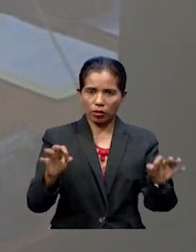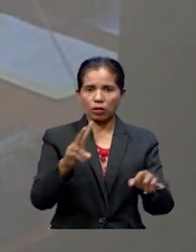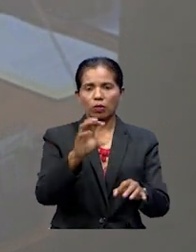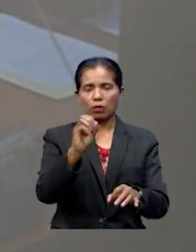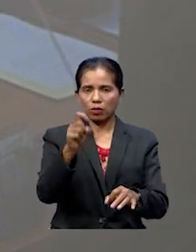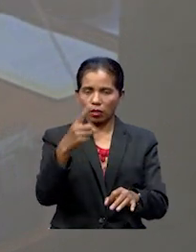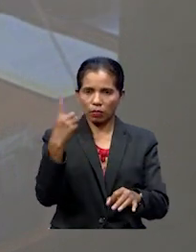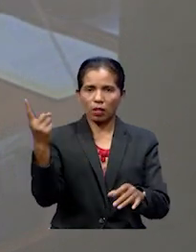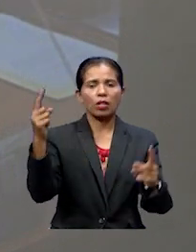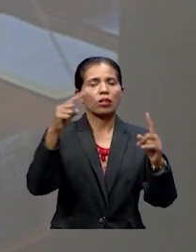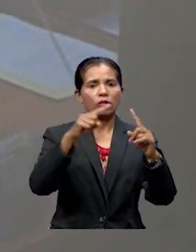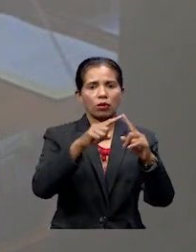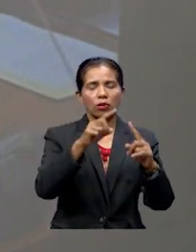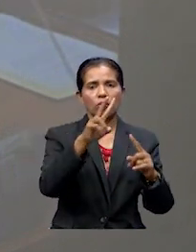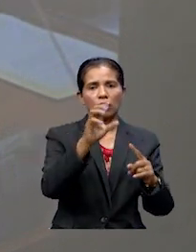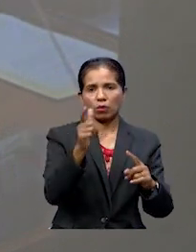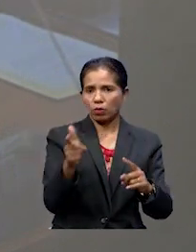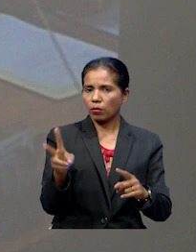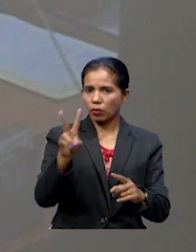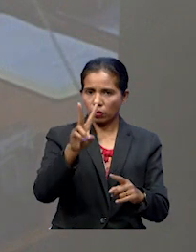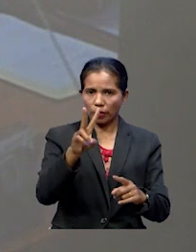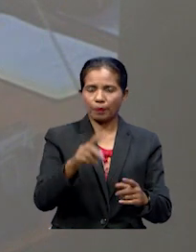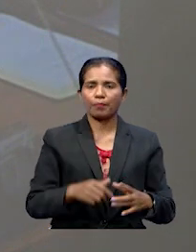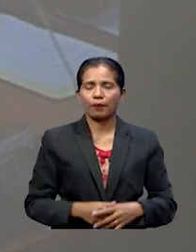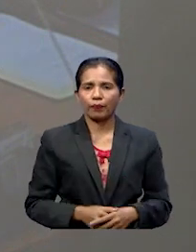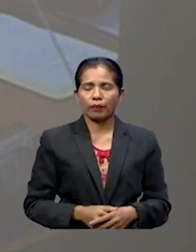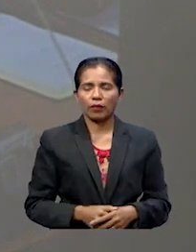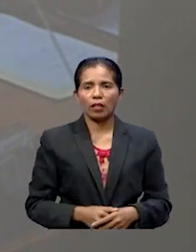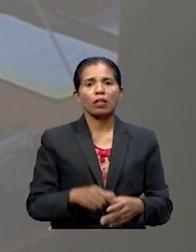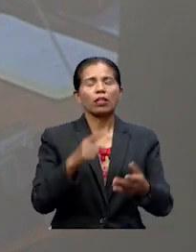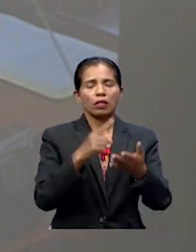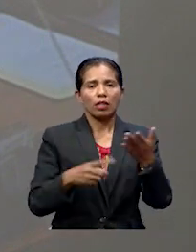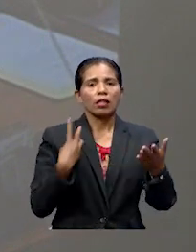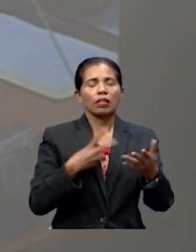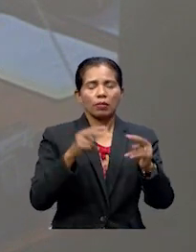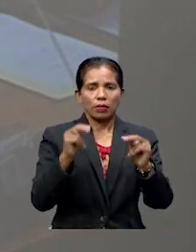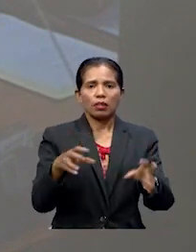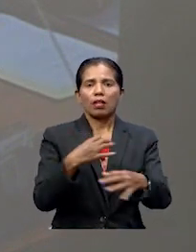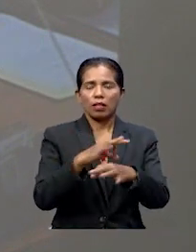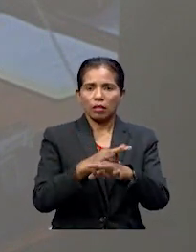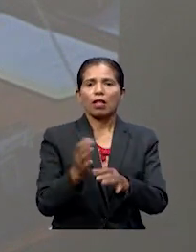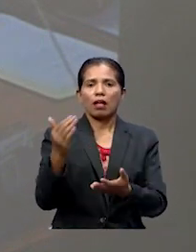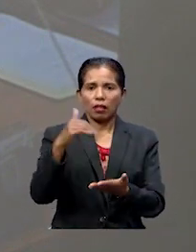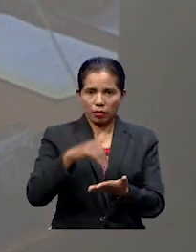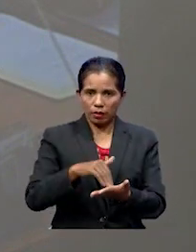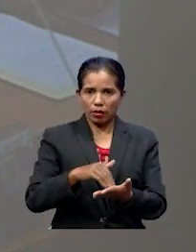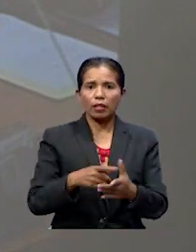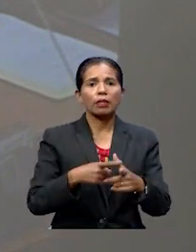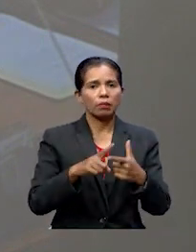2011, maito 2022, no saída makita precisa dia.